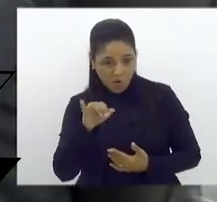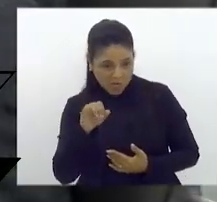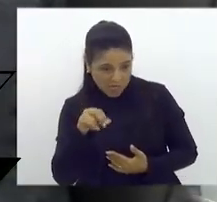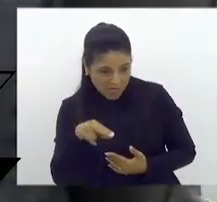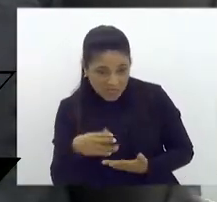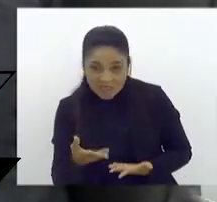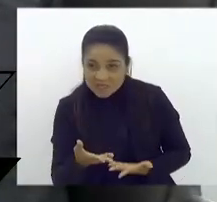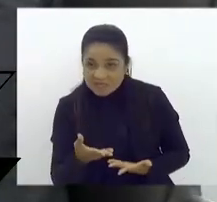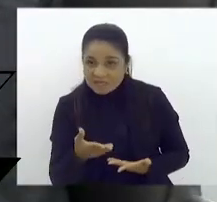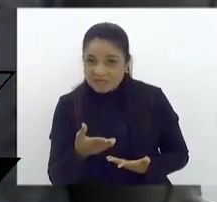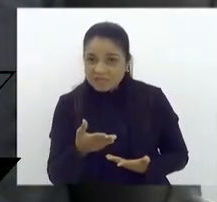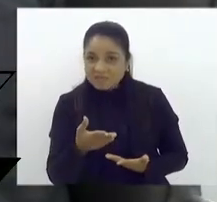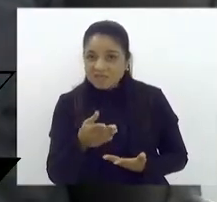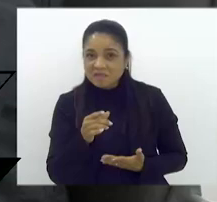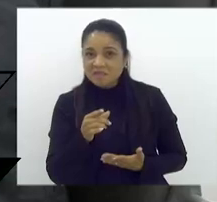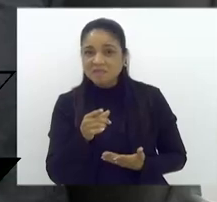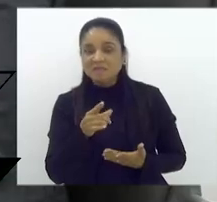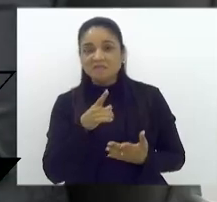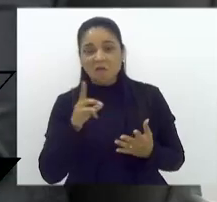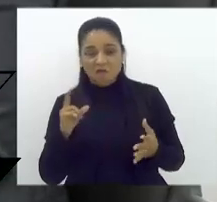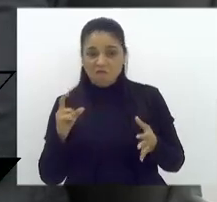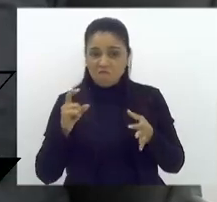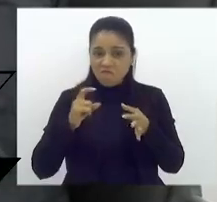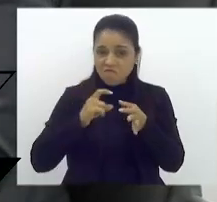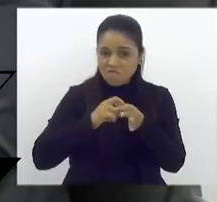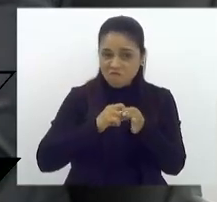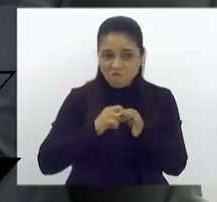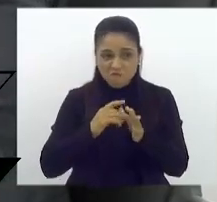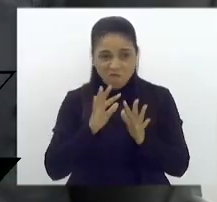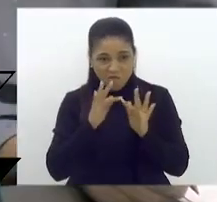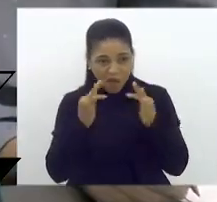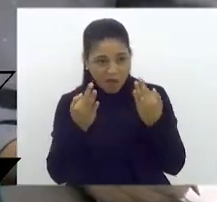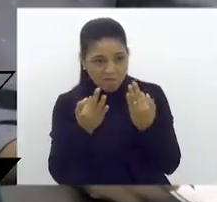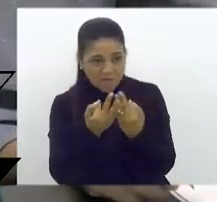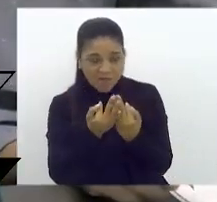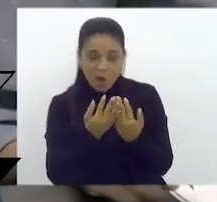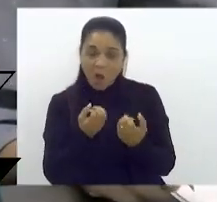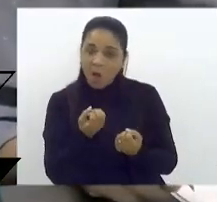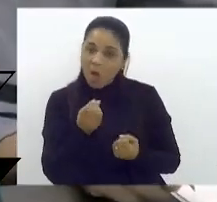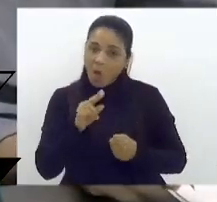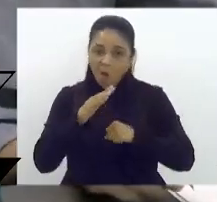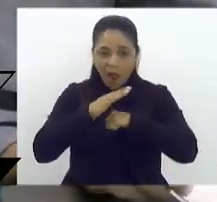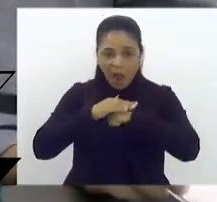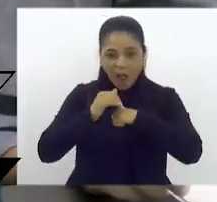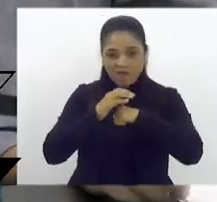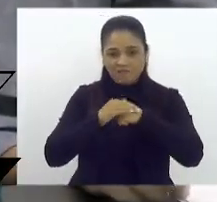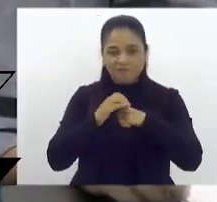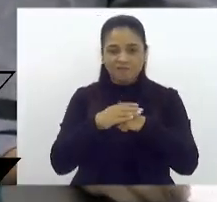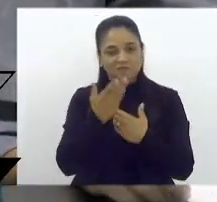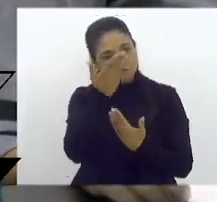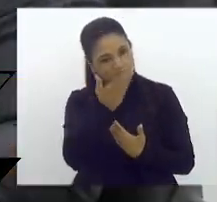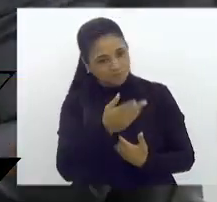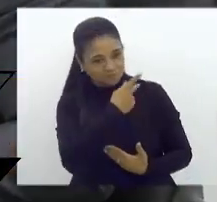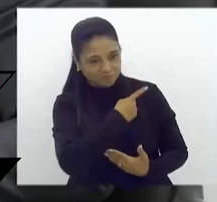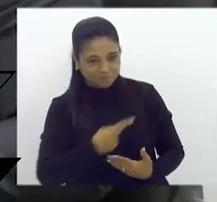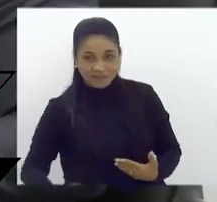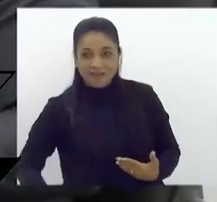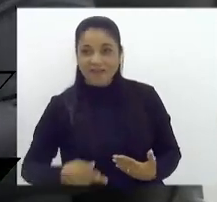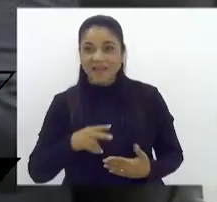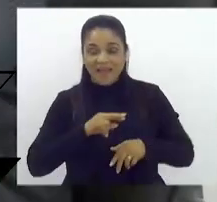ter um vínculo familiar ou só afetivo com Vossa Excelência. Heteroafetivo.